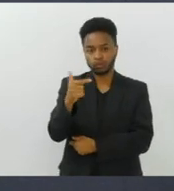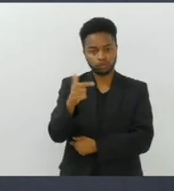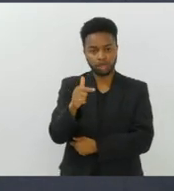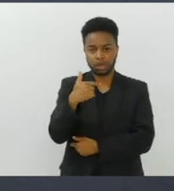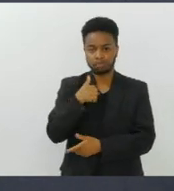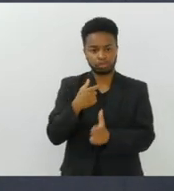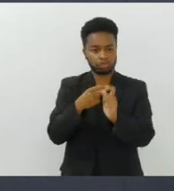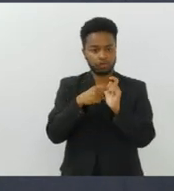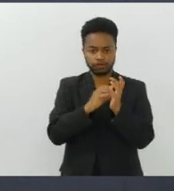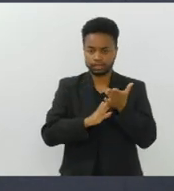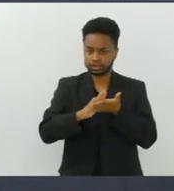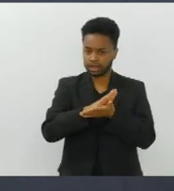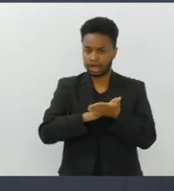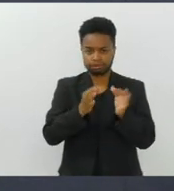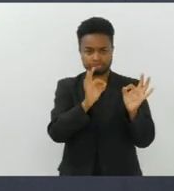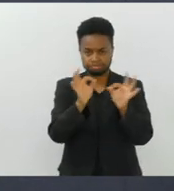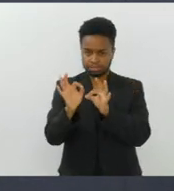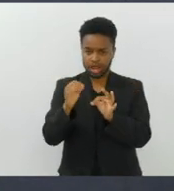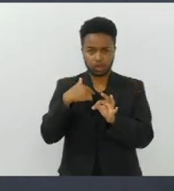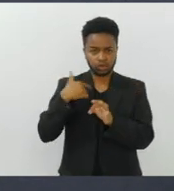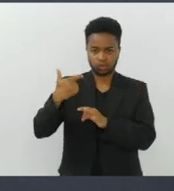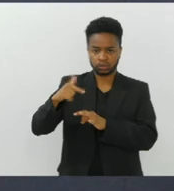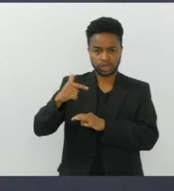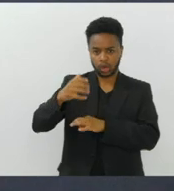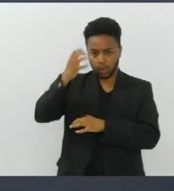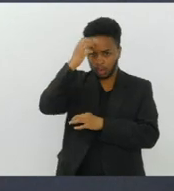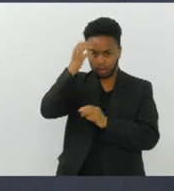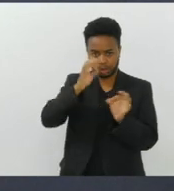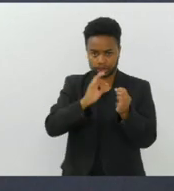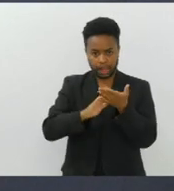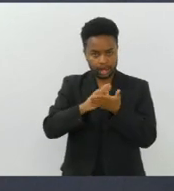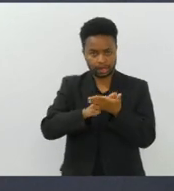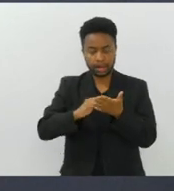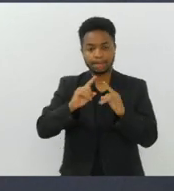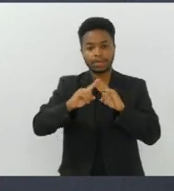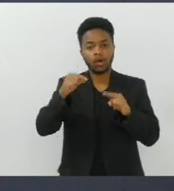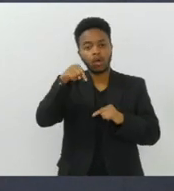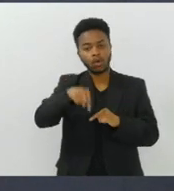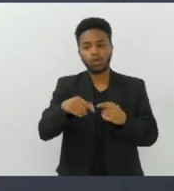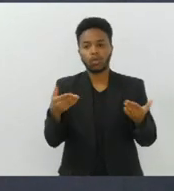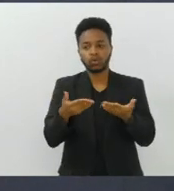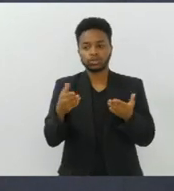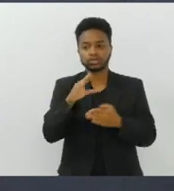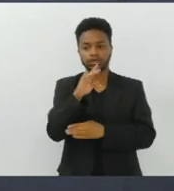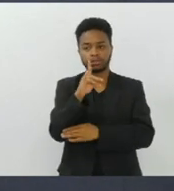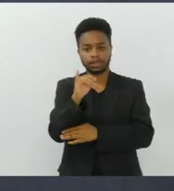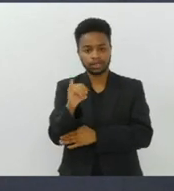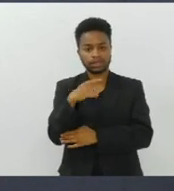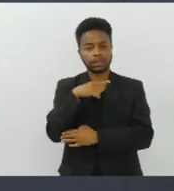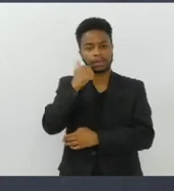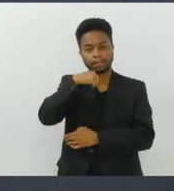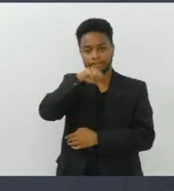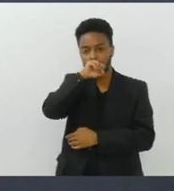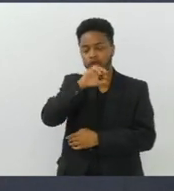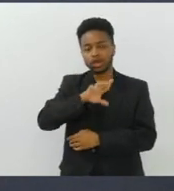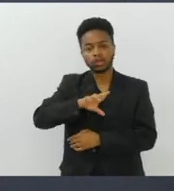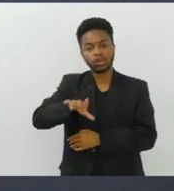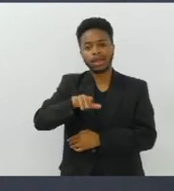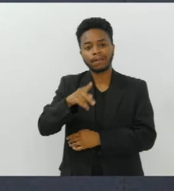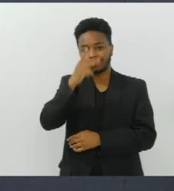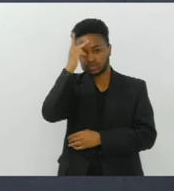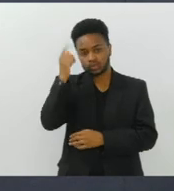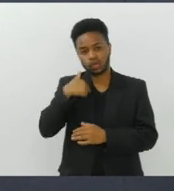devo nada a ninguém, não tenho telhado de vidro. Hoje, aqui, o que está aqui na CPI são mães e não são as pessoas que eu queria